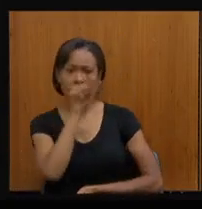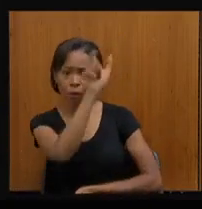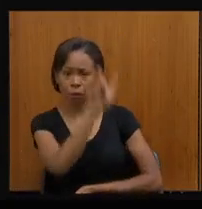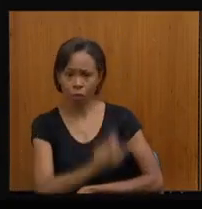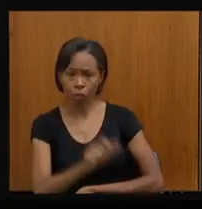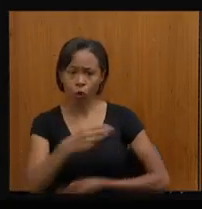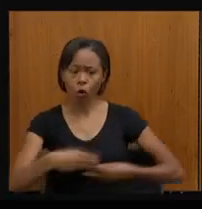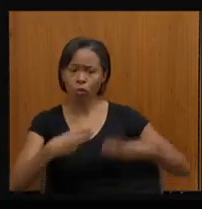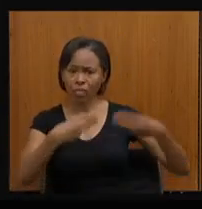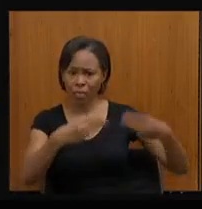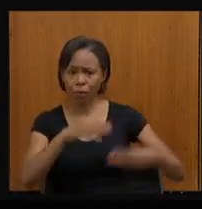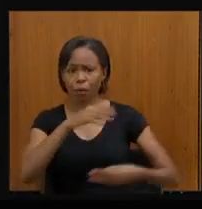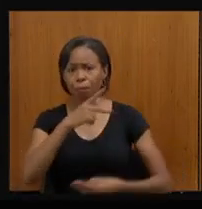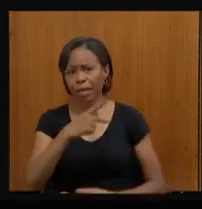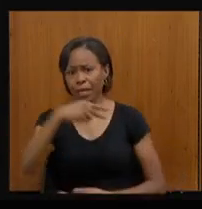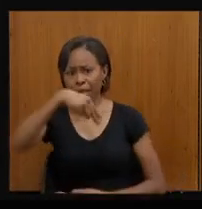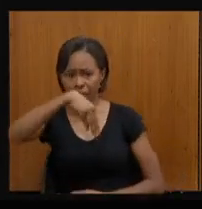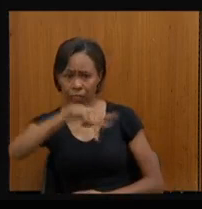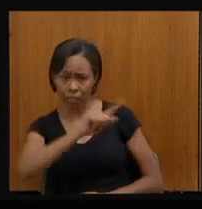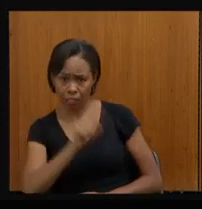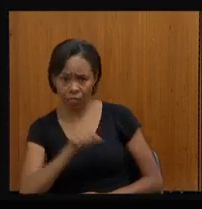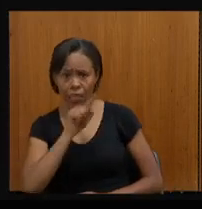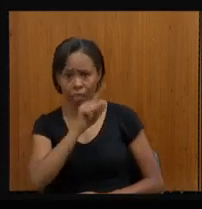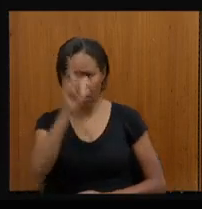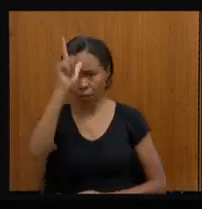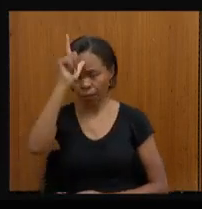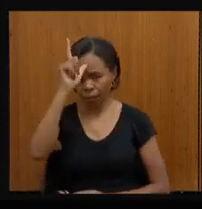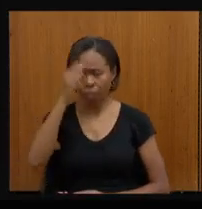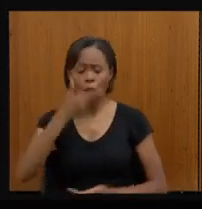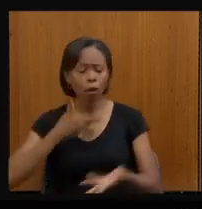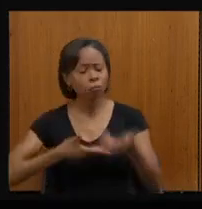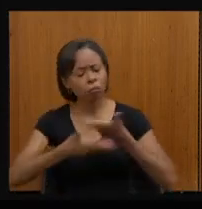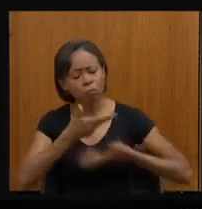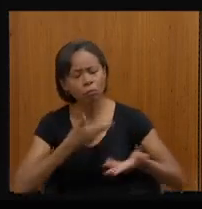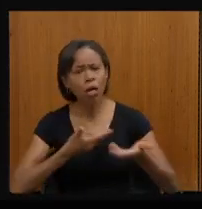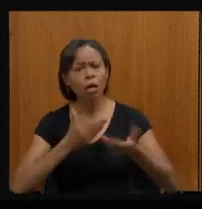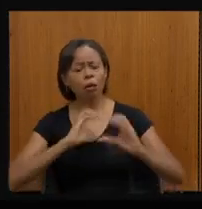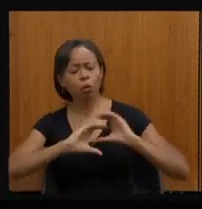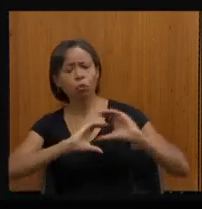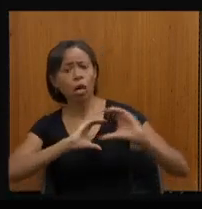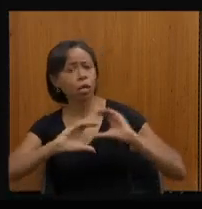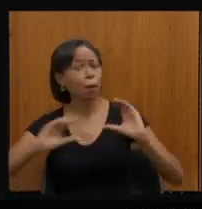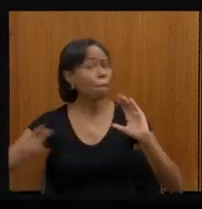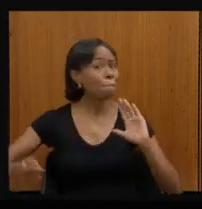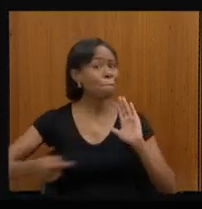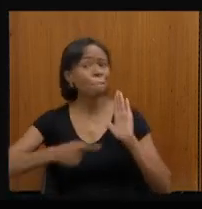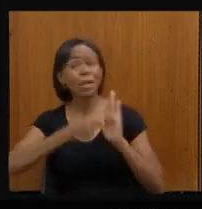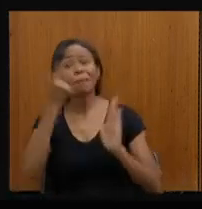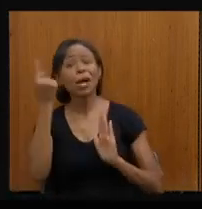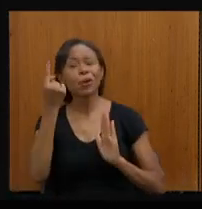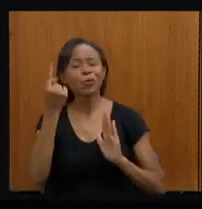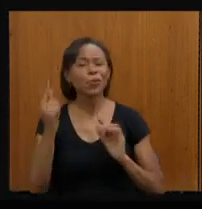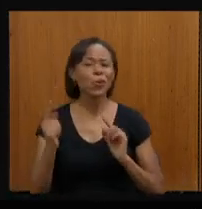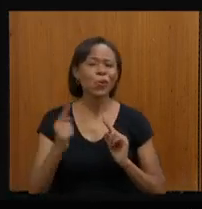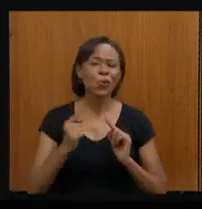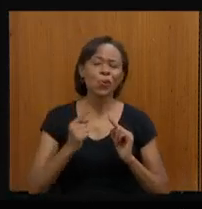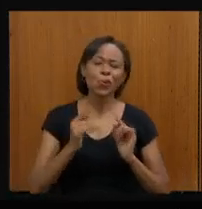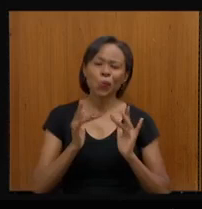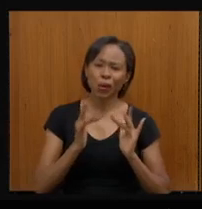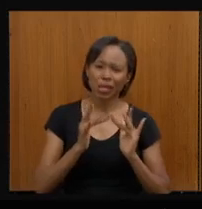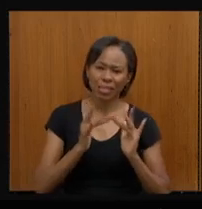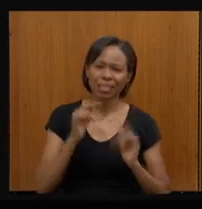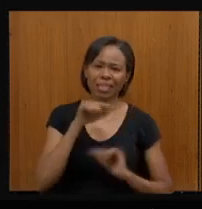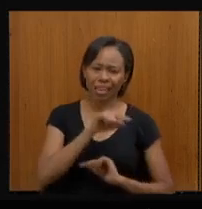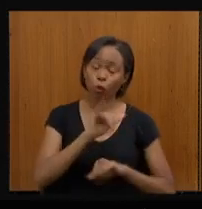Ministério pmz da Alemanha e nós tínhamos tivemos nosso primeiro contato com a estratégia Nacional de hidrogênio da